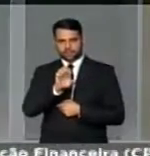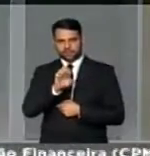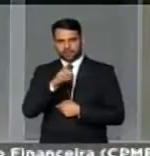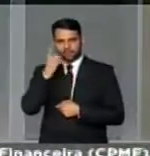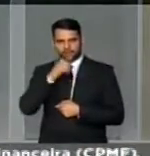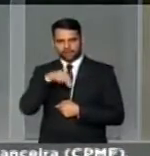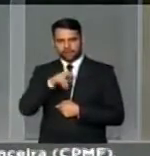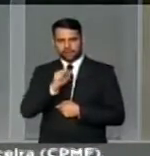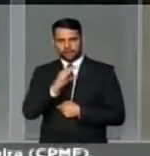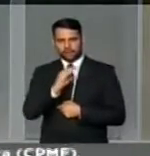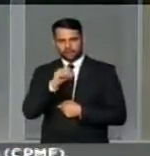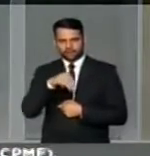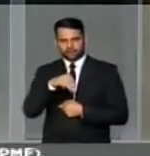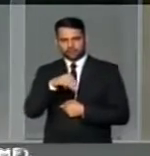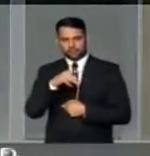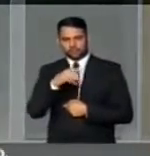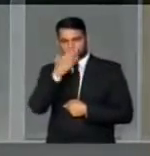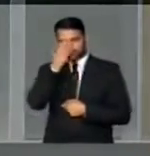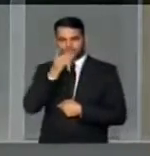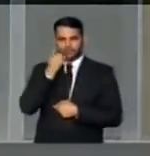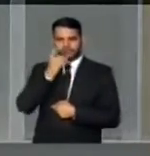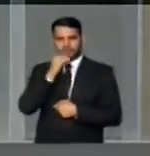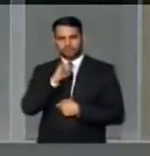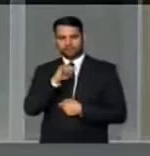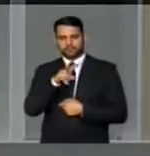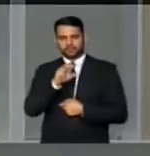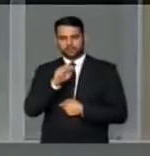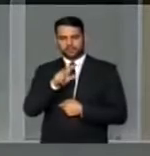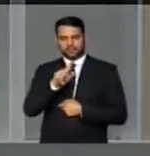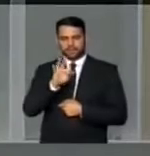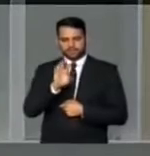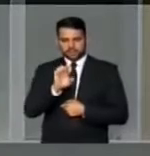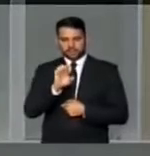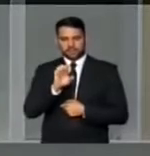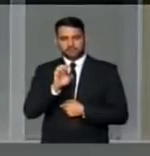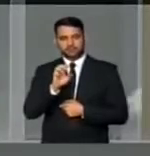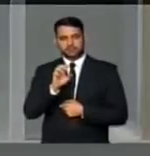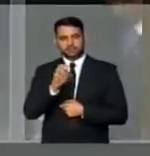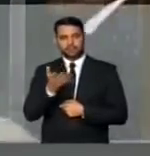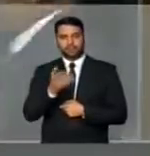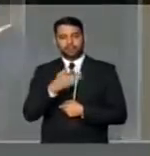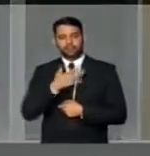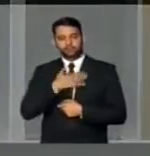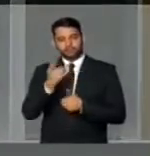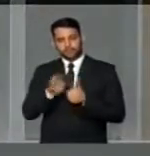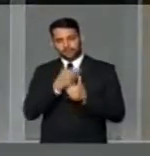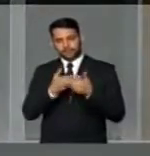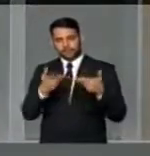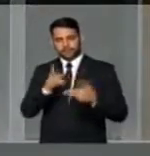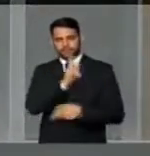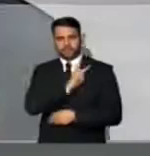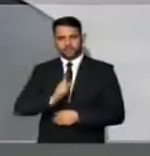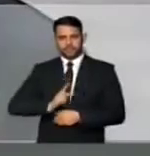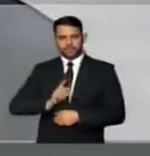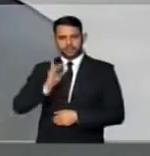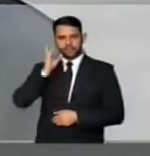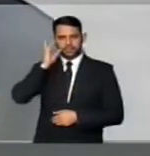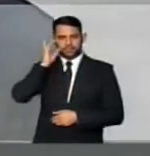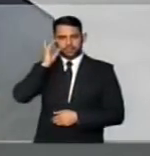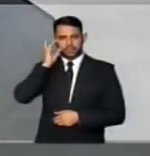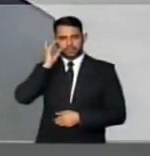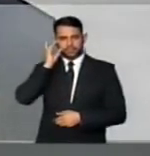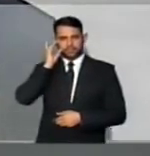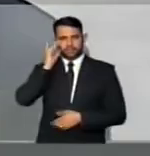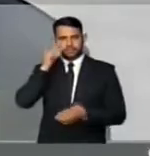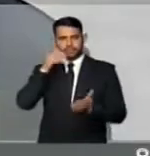deputado Marcon. Obrigado, deputado Ivar Valente, seu presidente. Em primeiro lugar, a presidente Dilma,